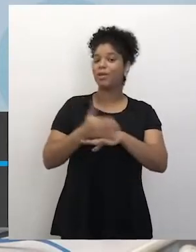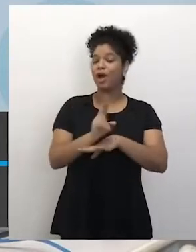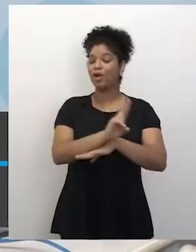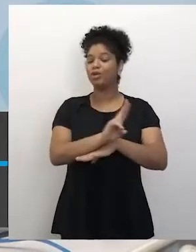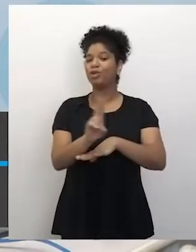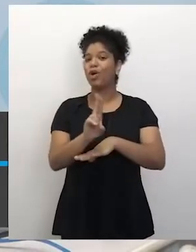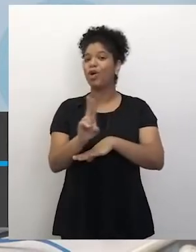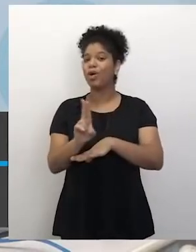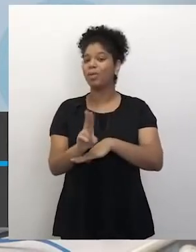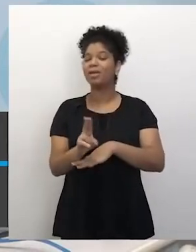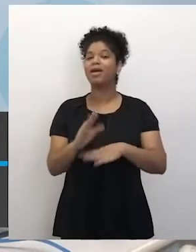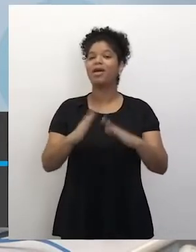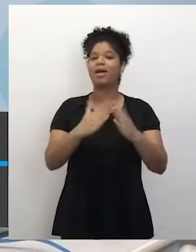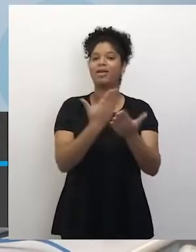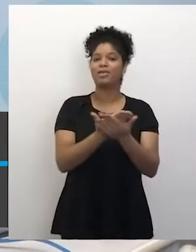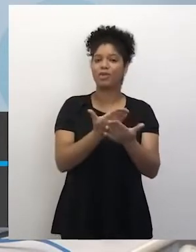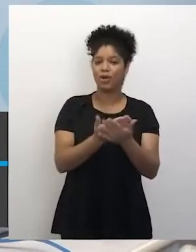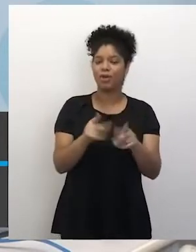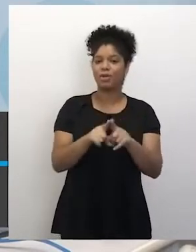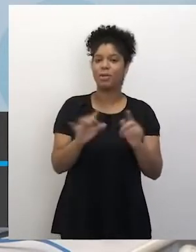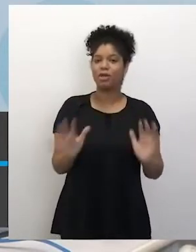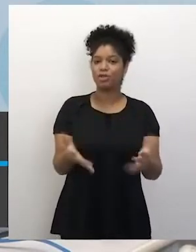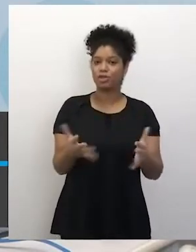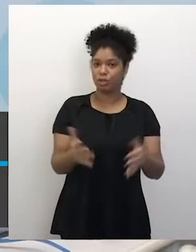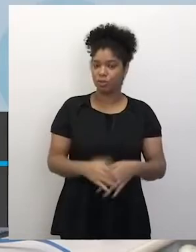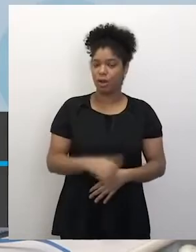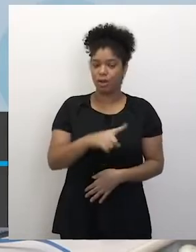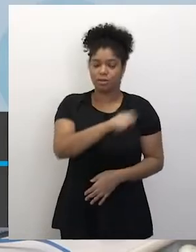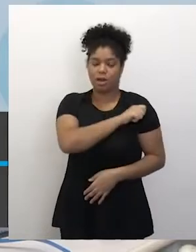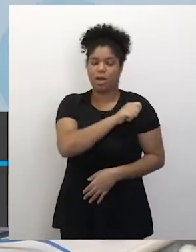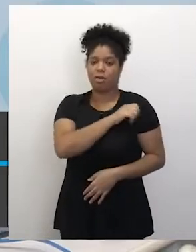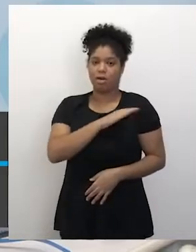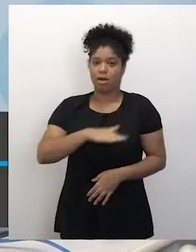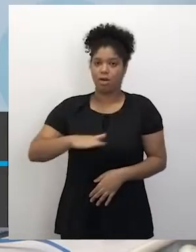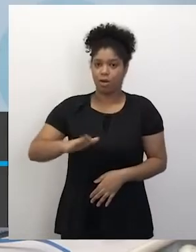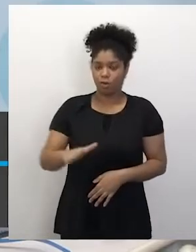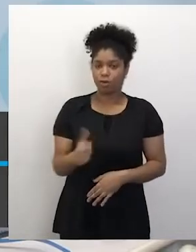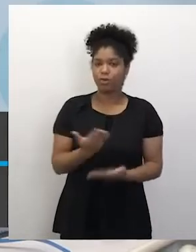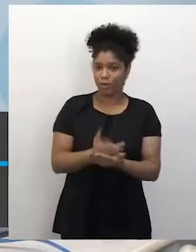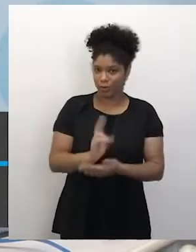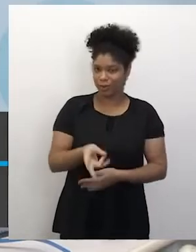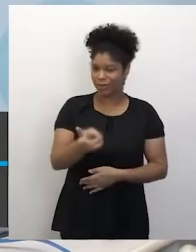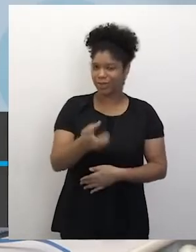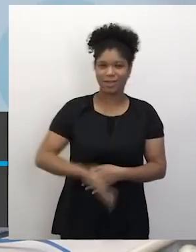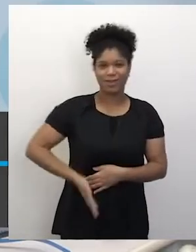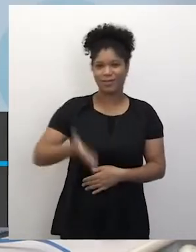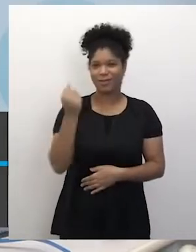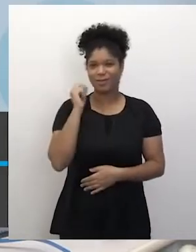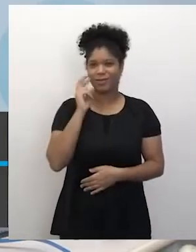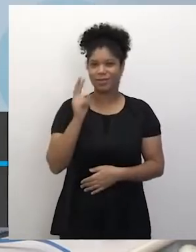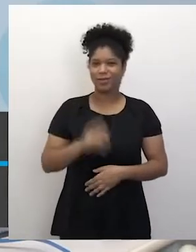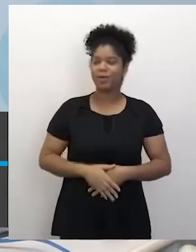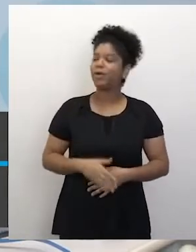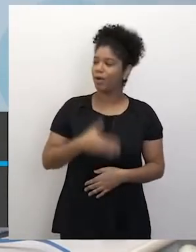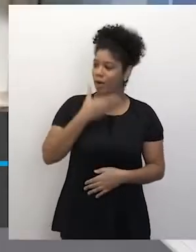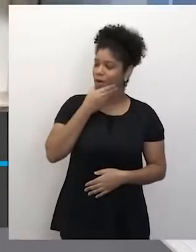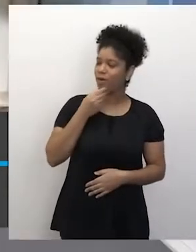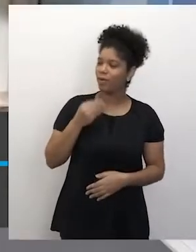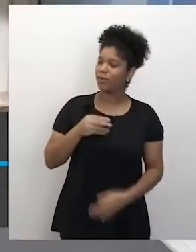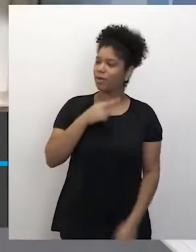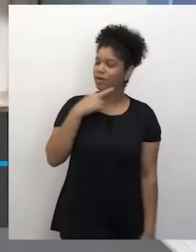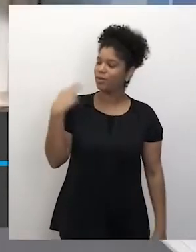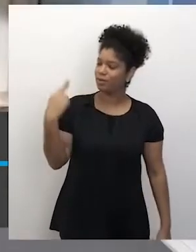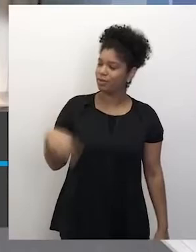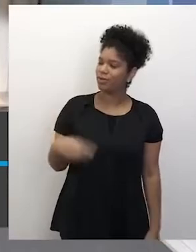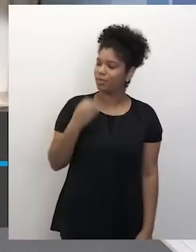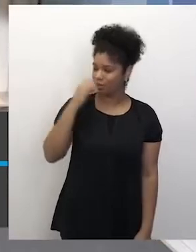nome das escolas e estimulando essa garotada a continuar estudando. Agora sim, vamos lá, professor Antônio, bom dia. Bom dia,